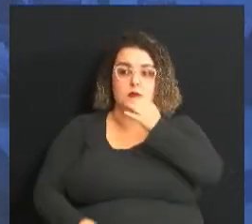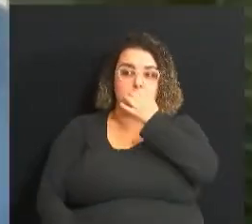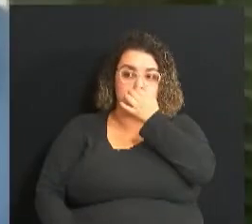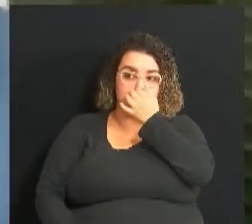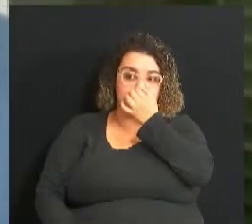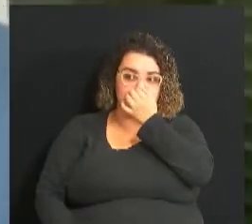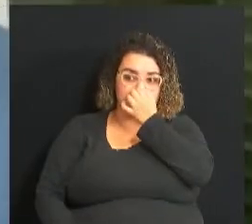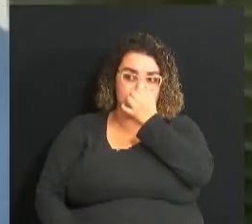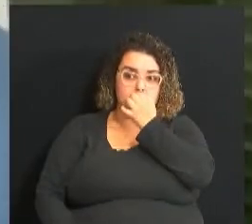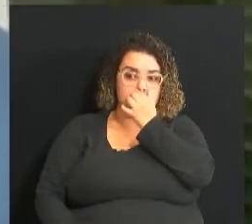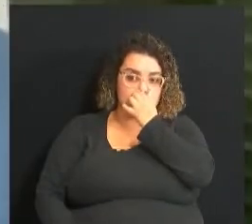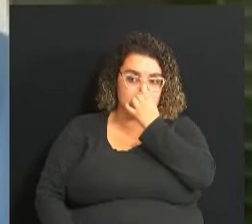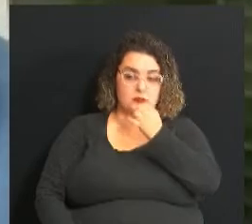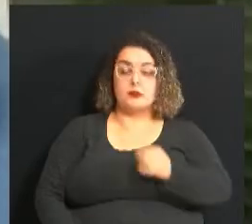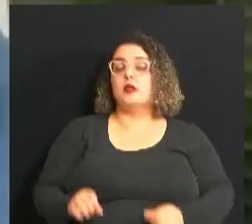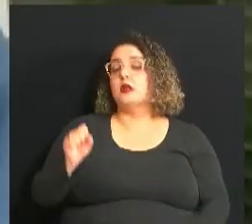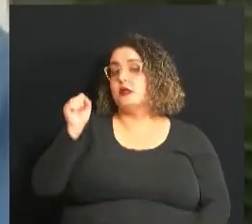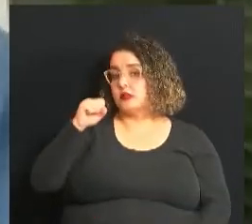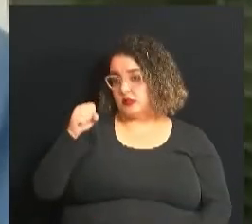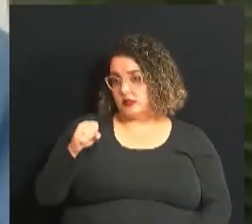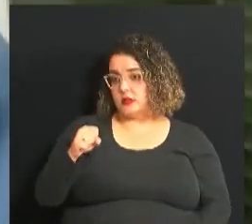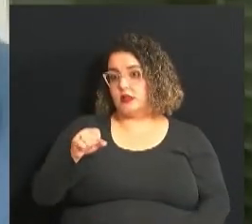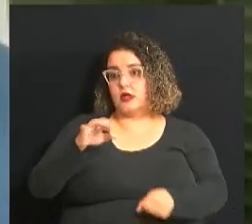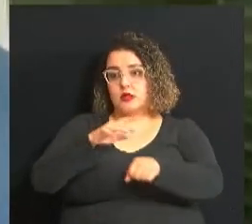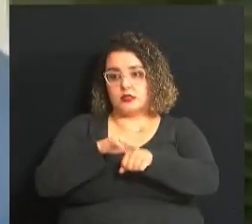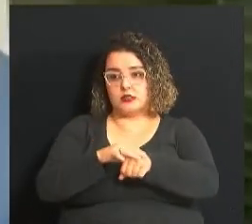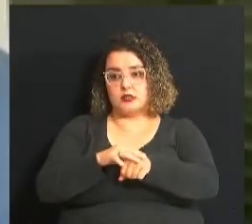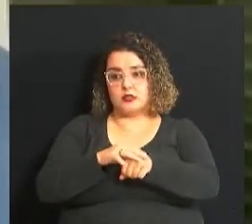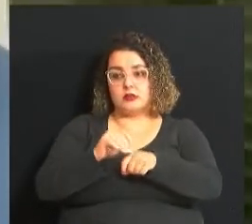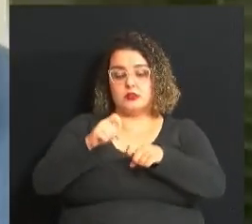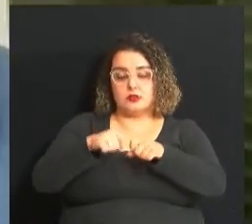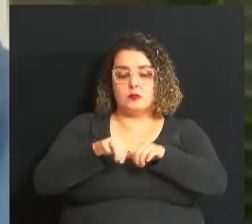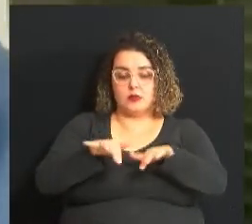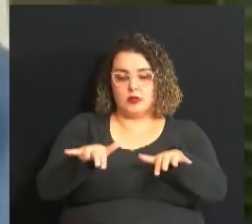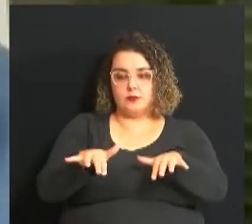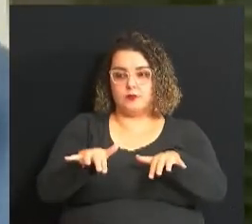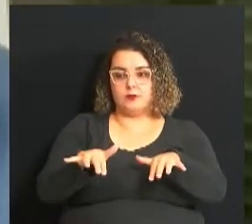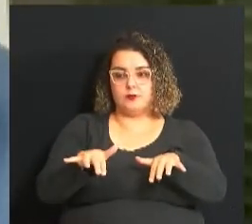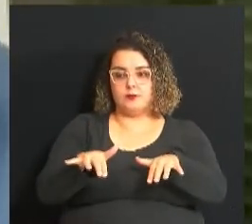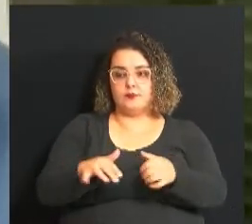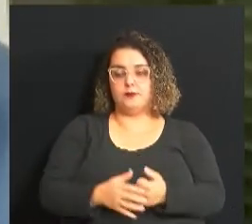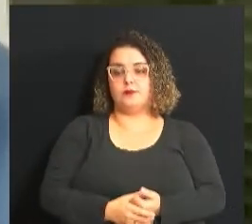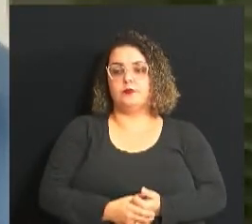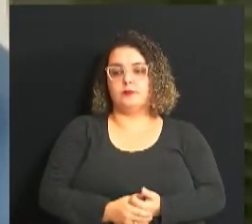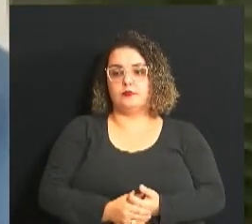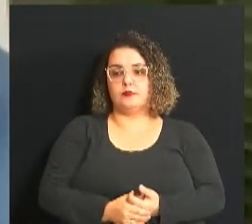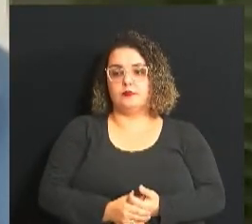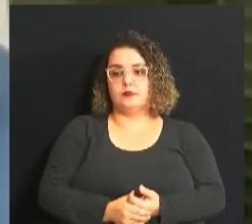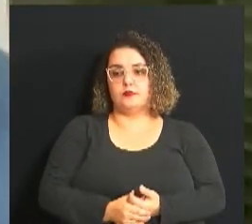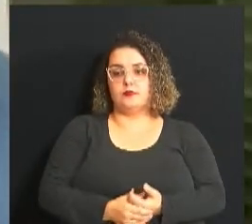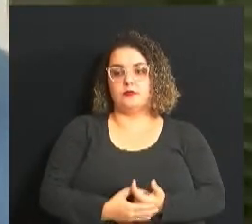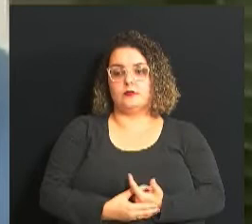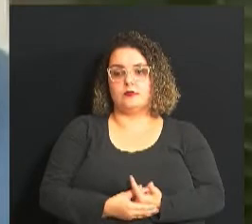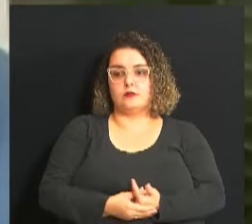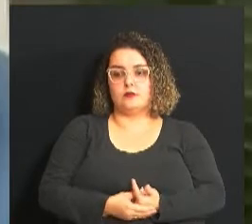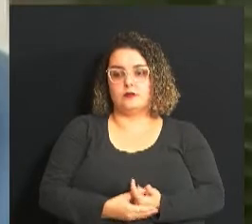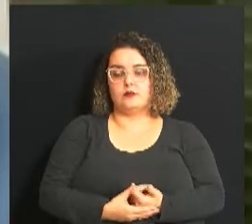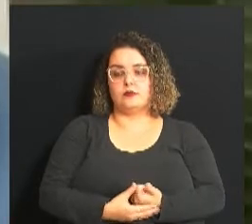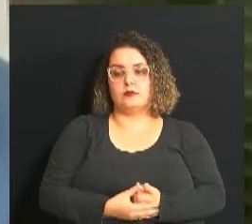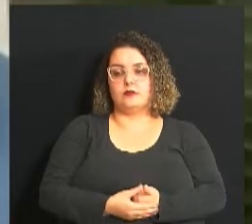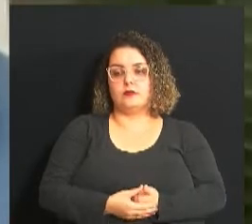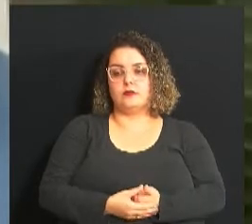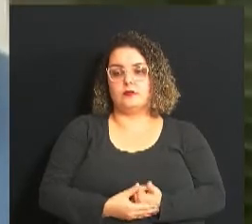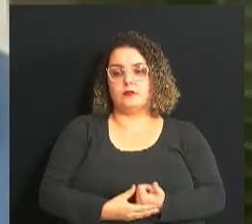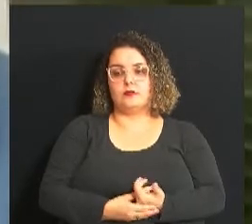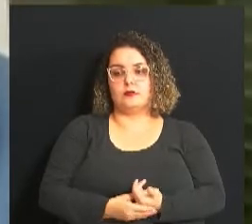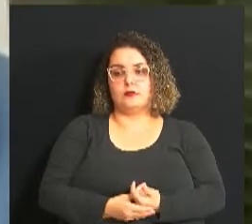Sim, as doenças sexualmente transmissíveis, elas são, assim, a gente deixa para falar delas